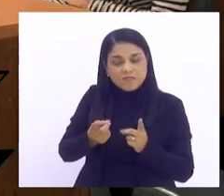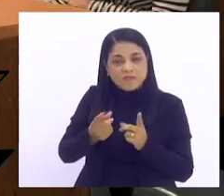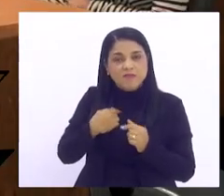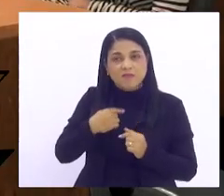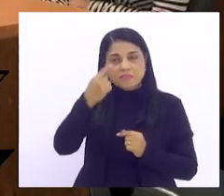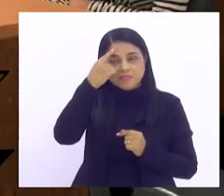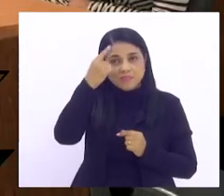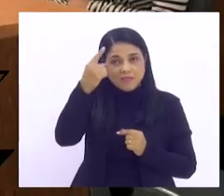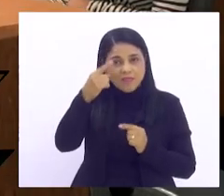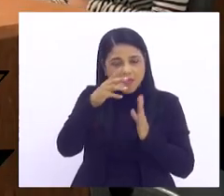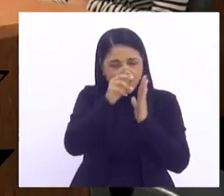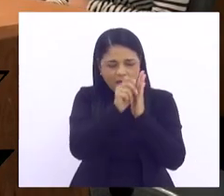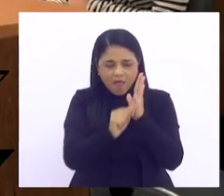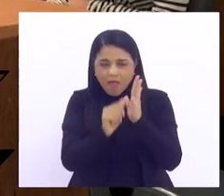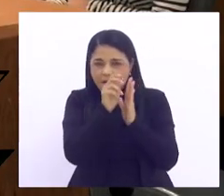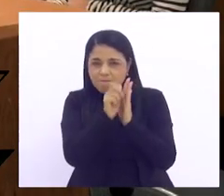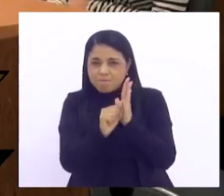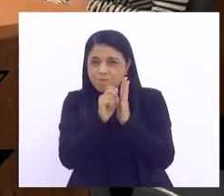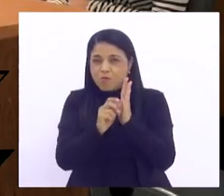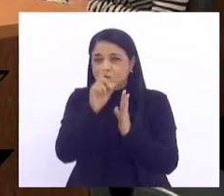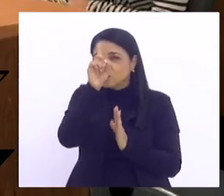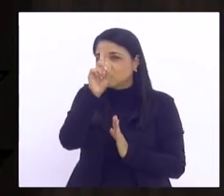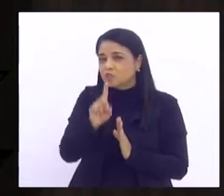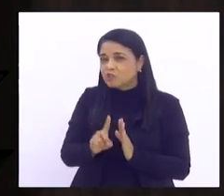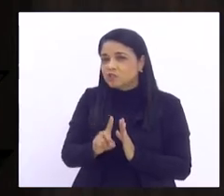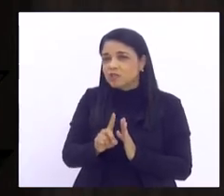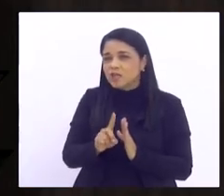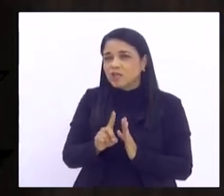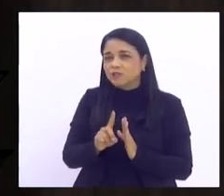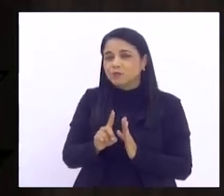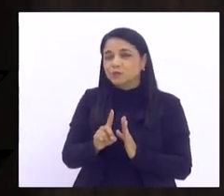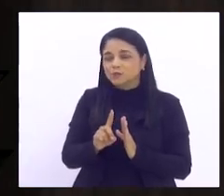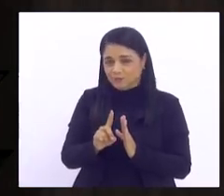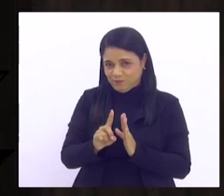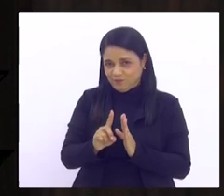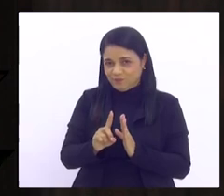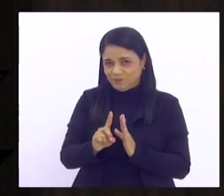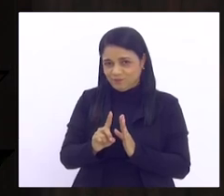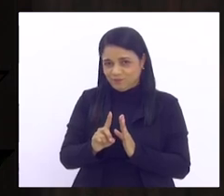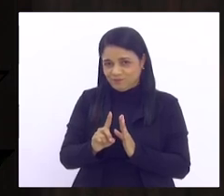aborto ele é um direito sexual e reprodutivo da mulher.